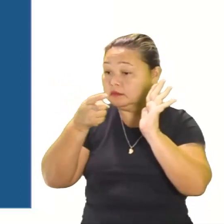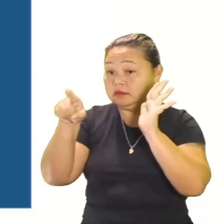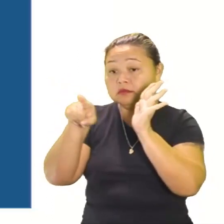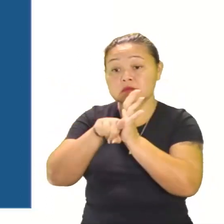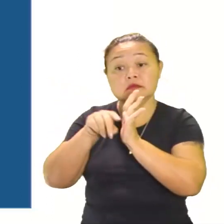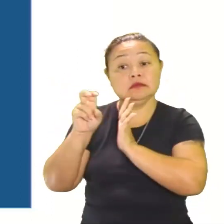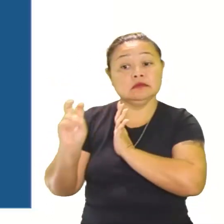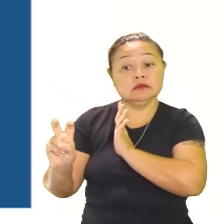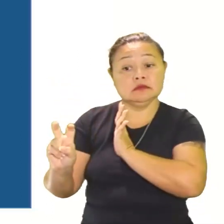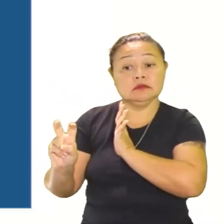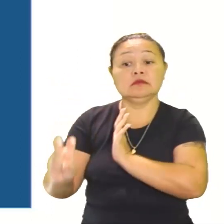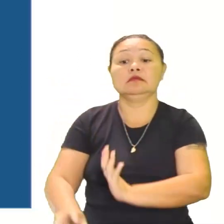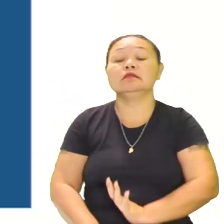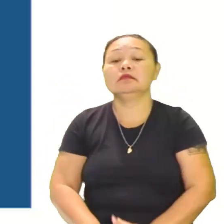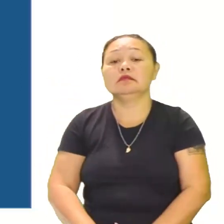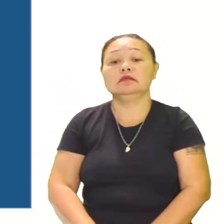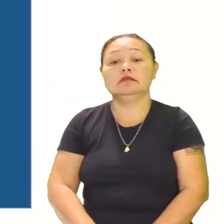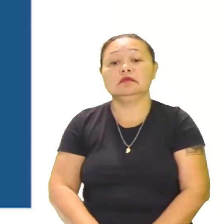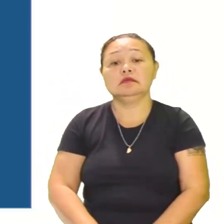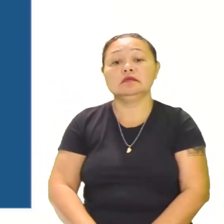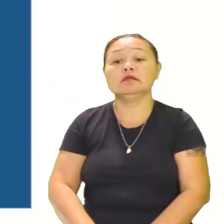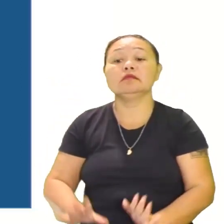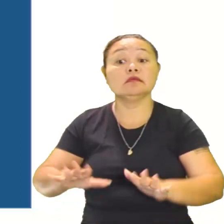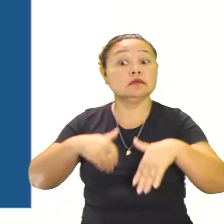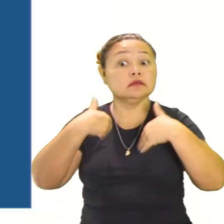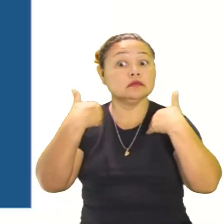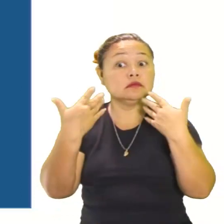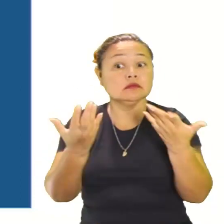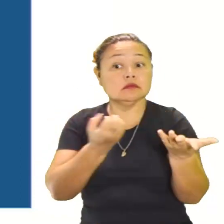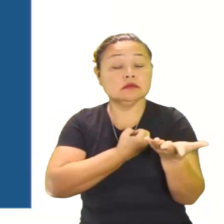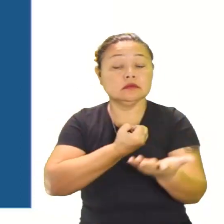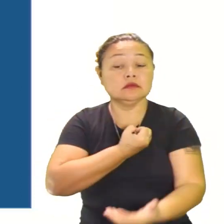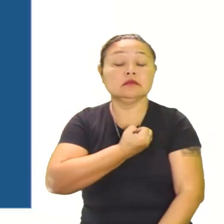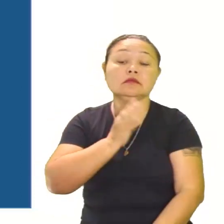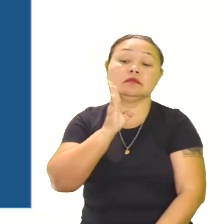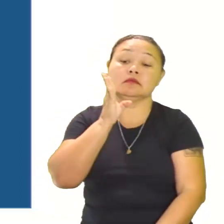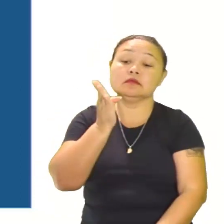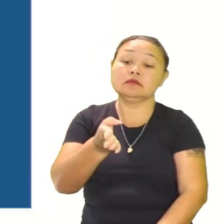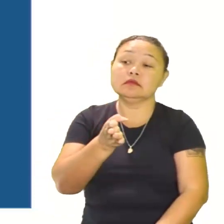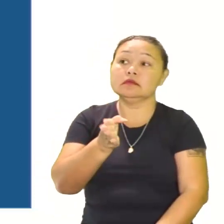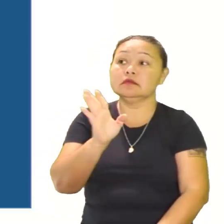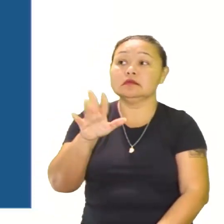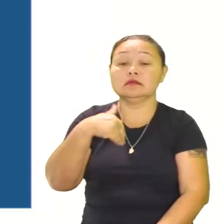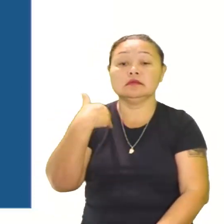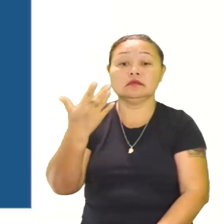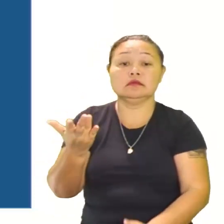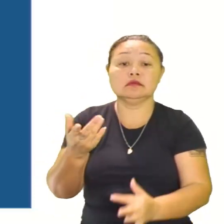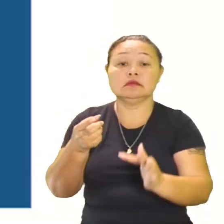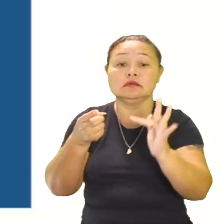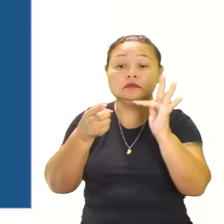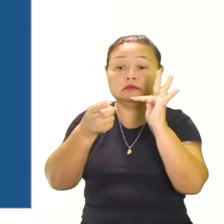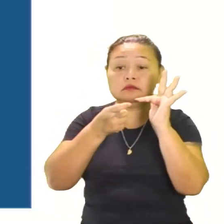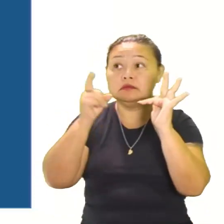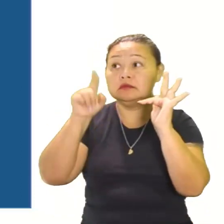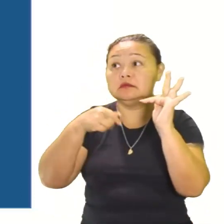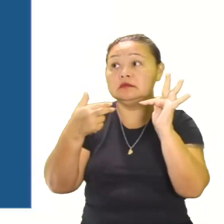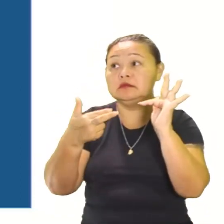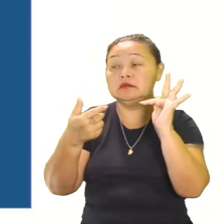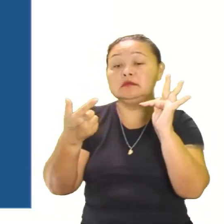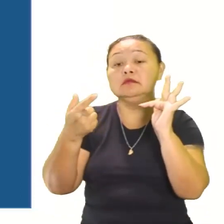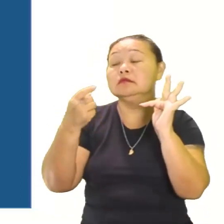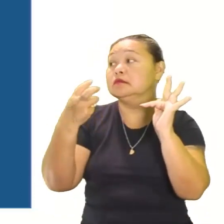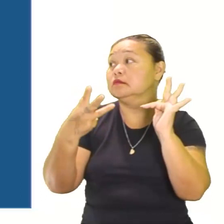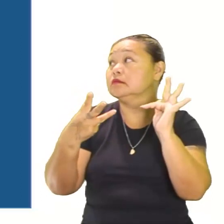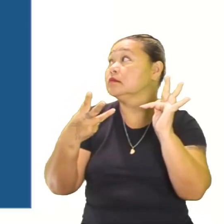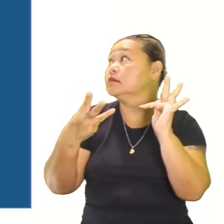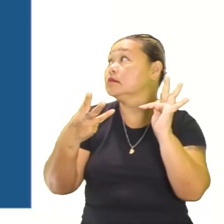módulo de x menos 5. Qual é o valor numérico dessa função quando x é igual a 3?